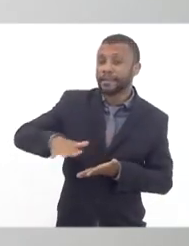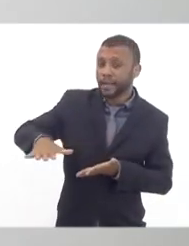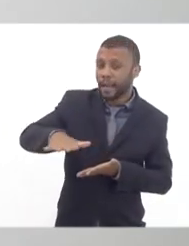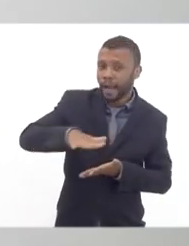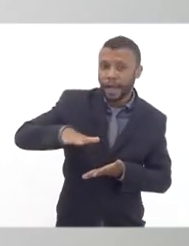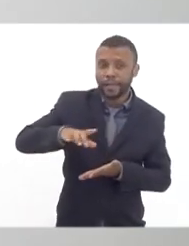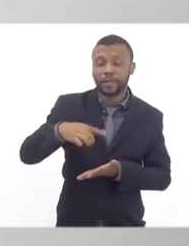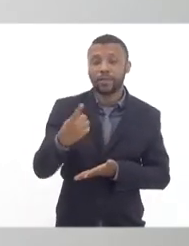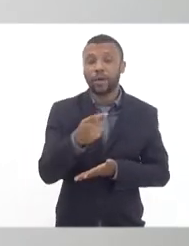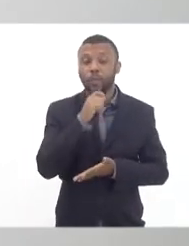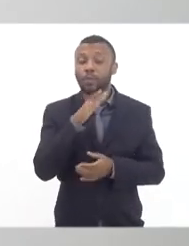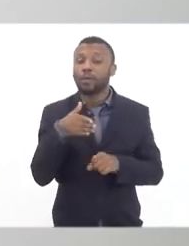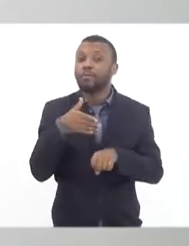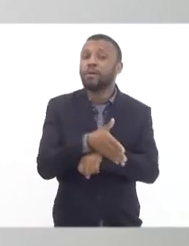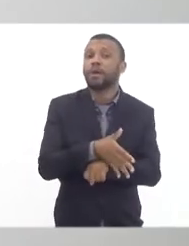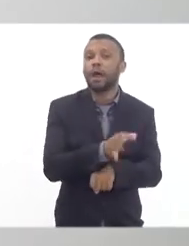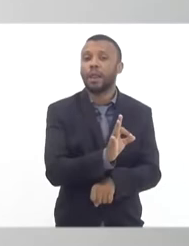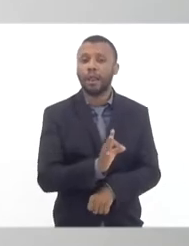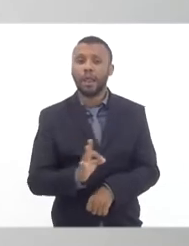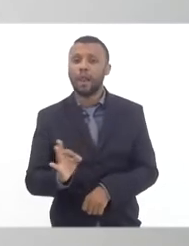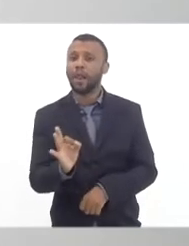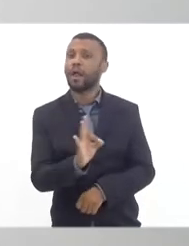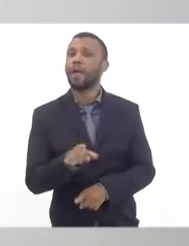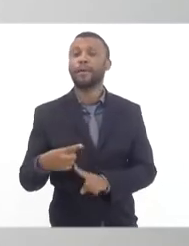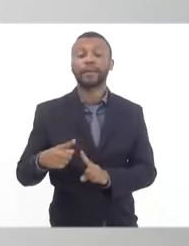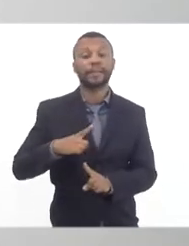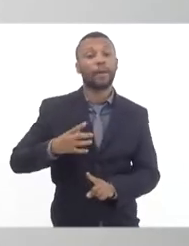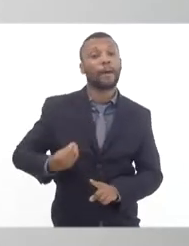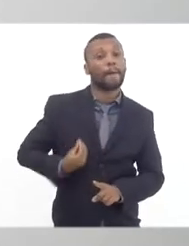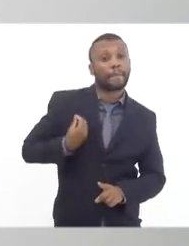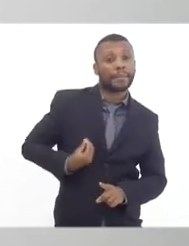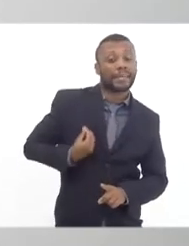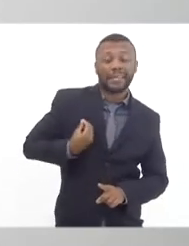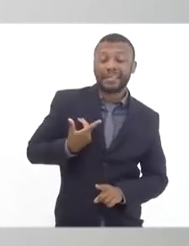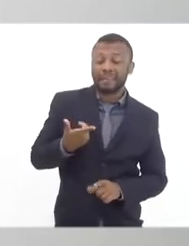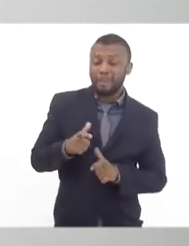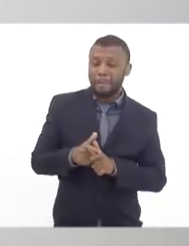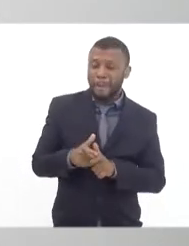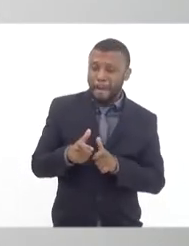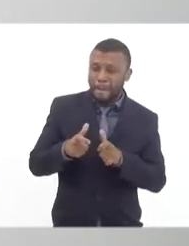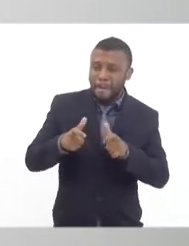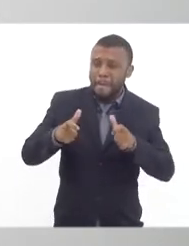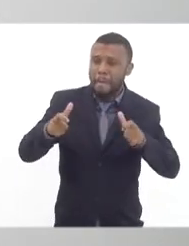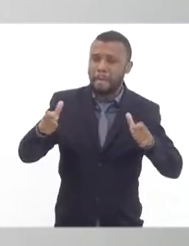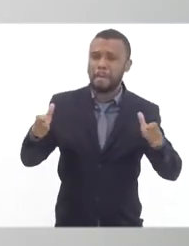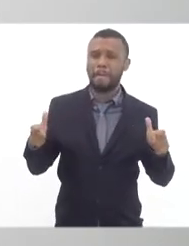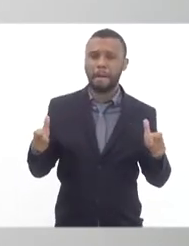várias áreas que a gente não circula, porque há uma presença mais do que